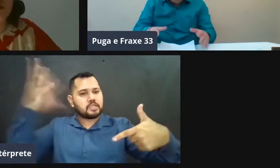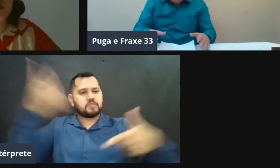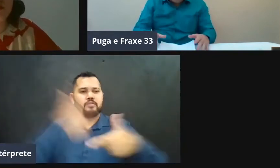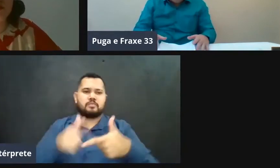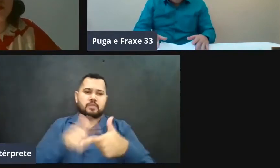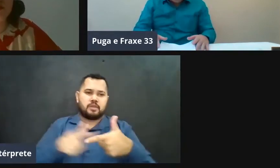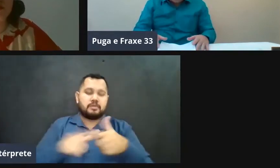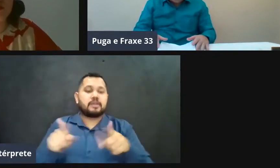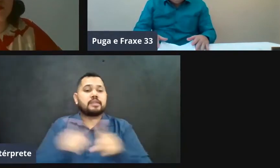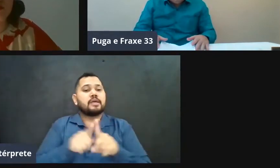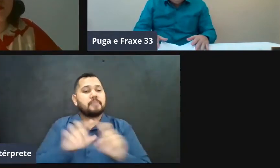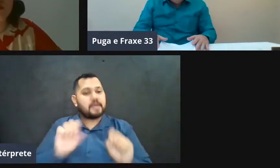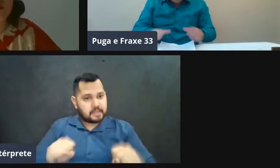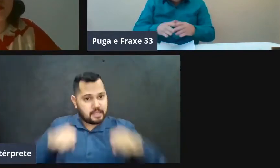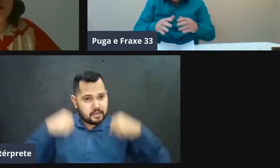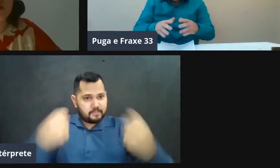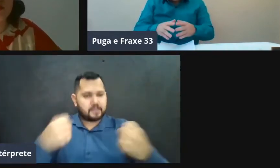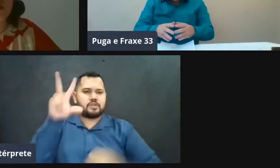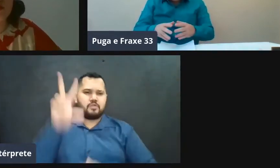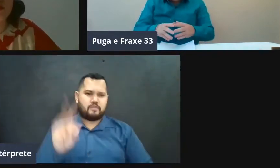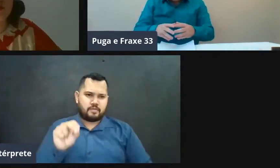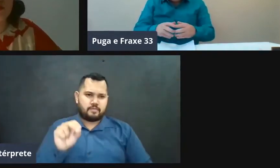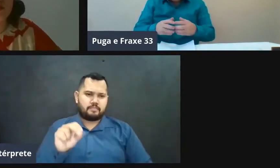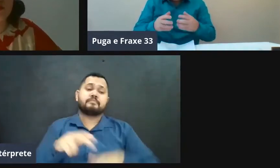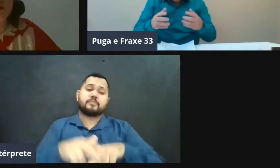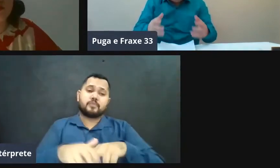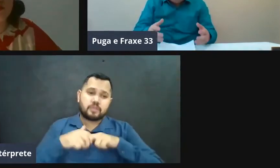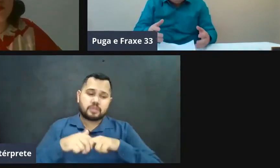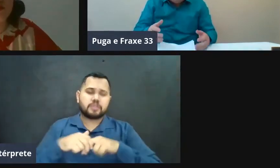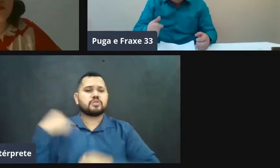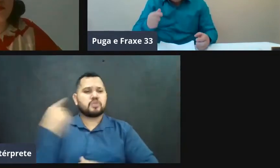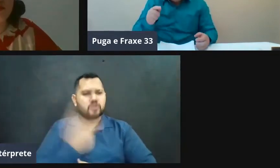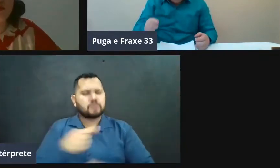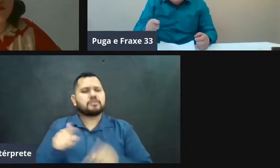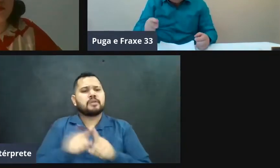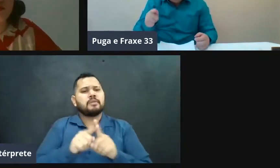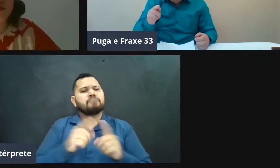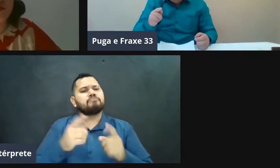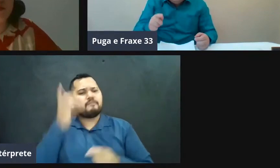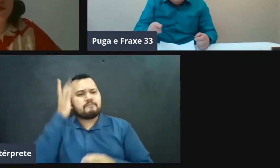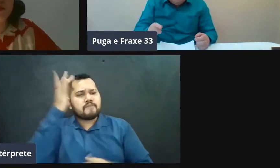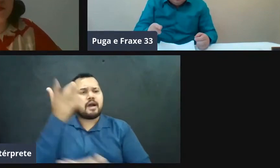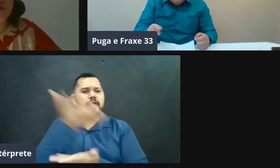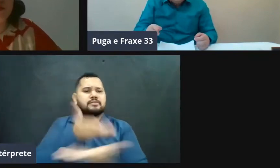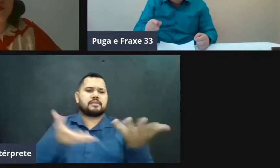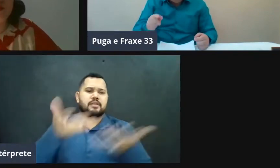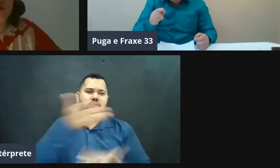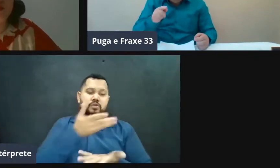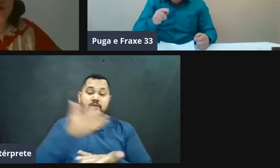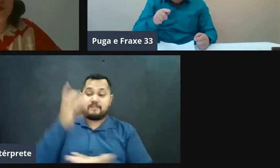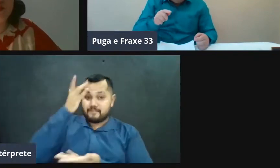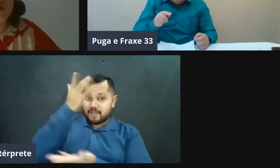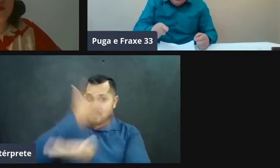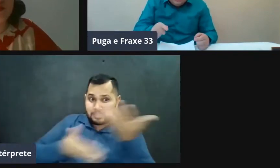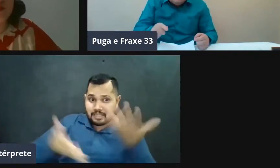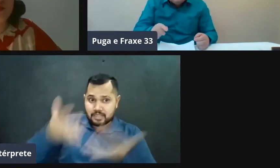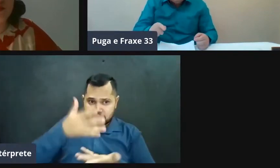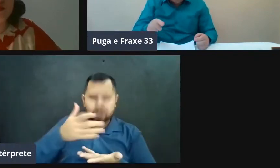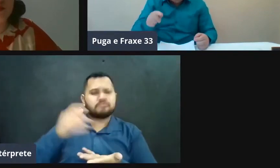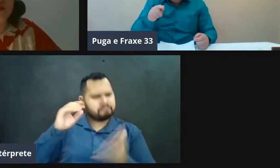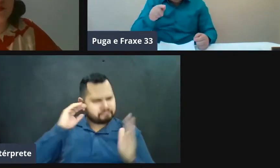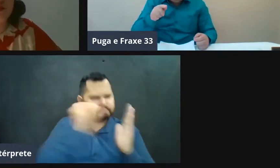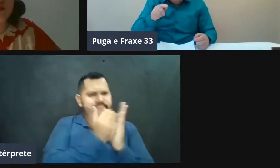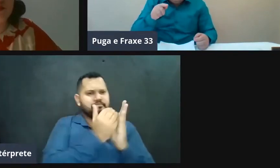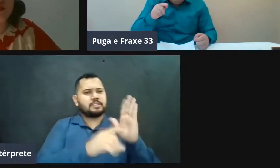e na defesa da instituição. No limite, nós temos que ser facilitadores. Claro que facilitadores, cumprindo as